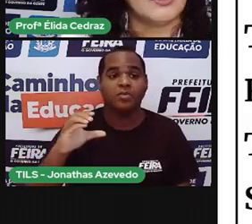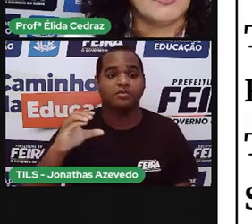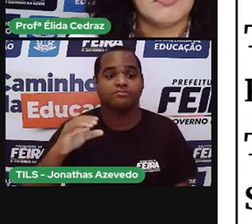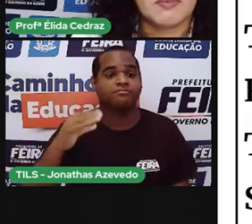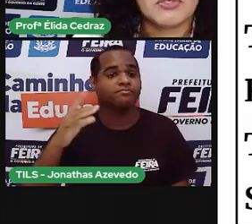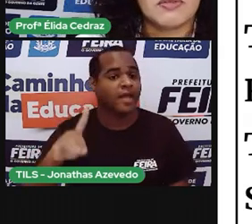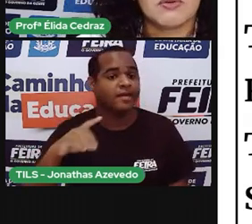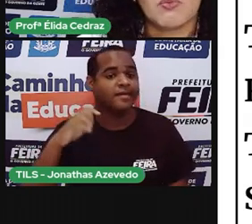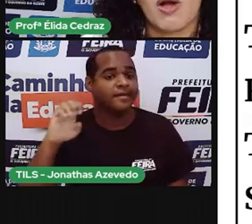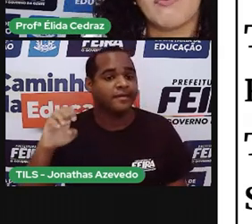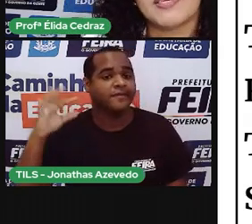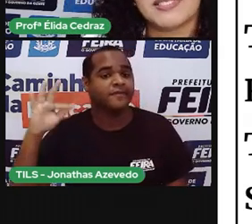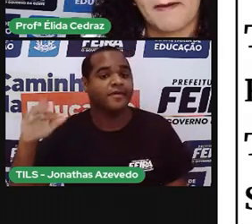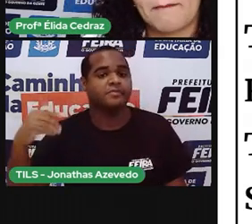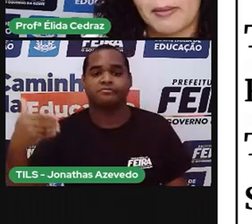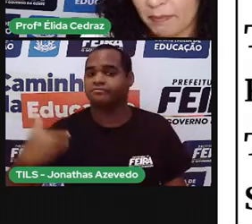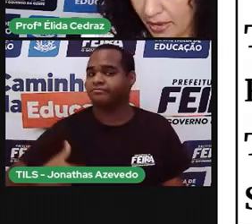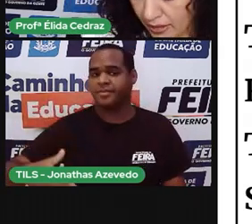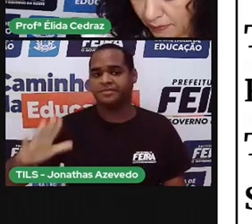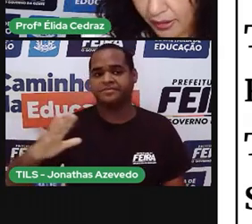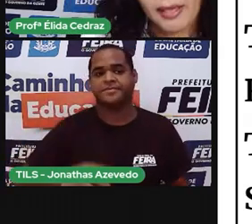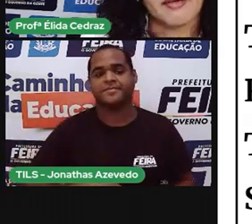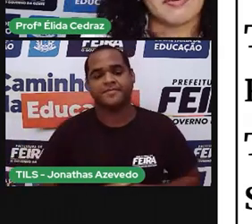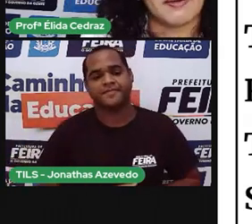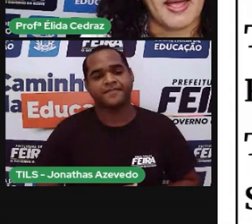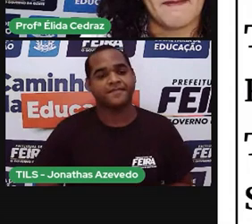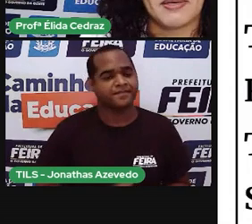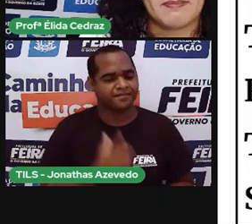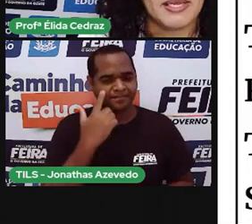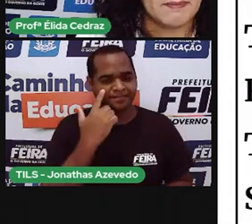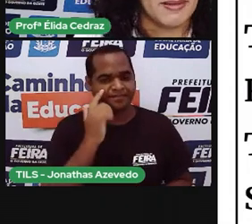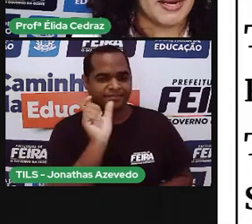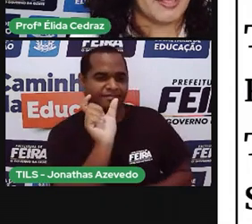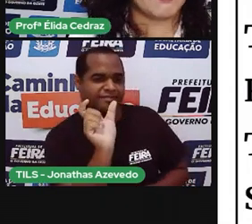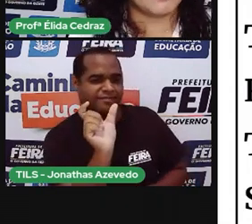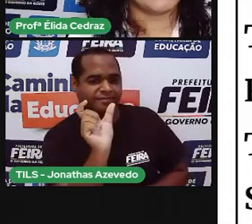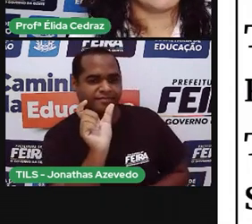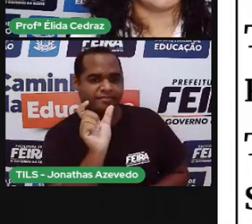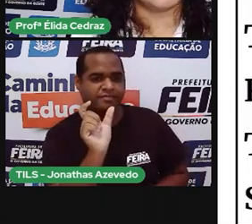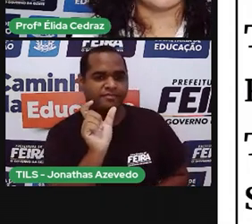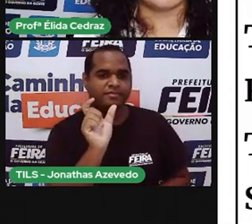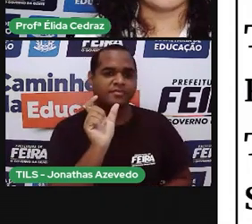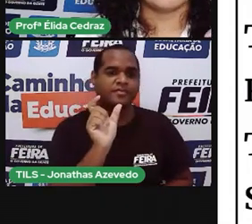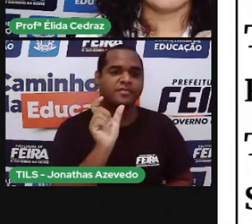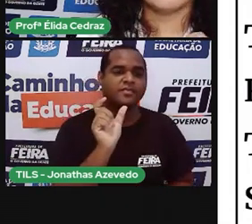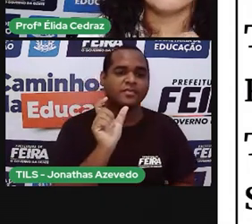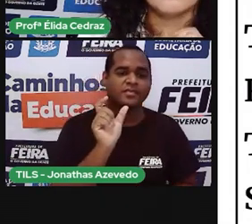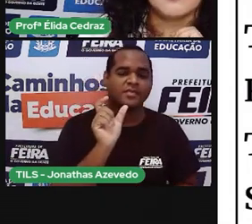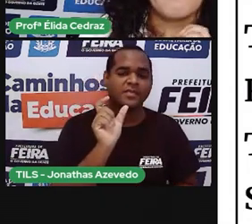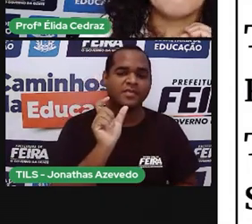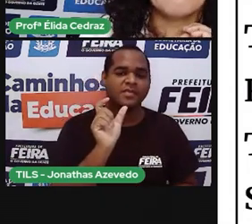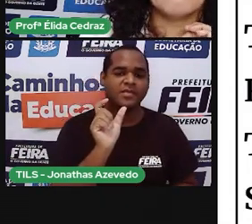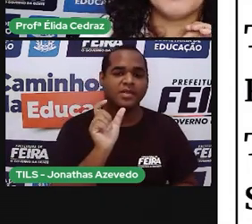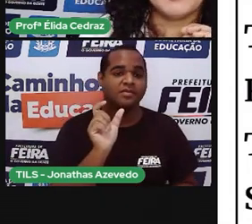pulando. Vamos ver qual vai ser a primeira palavra? A primeira palavra é